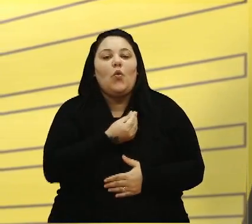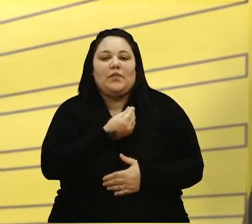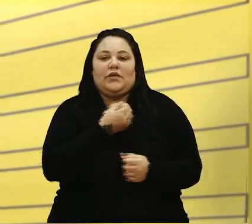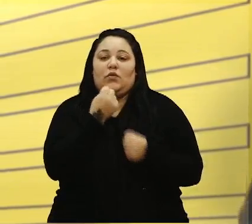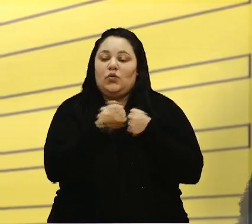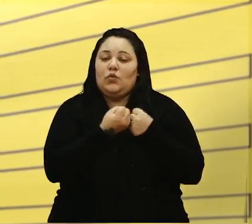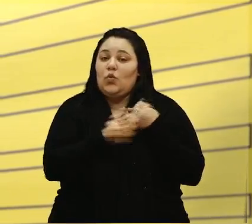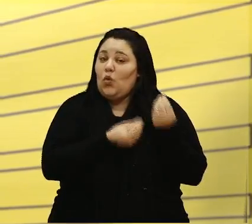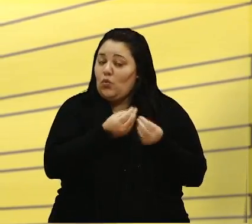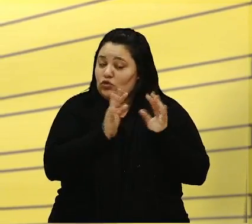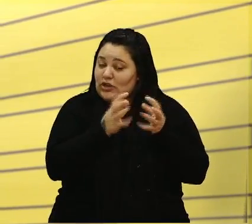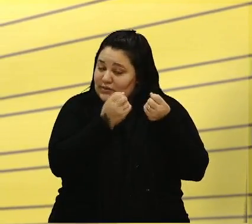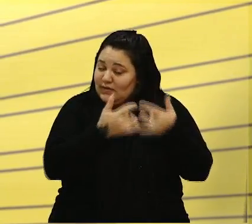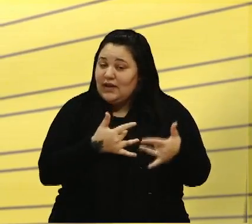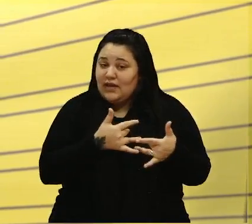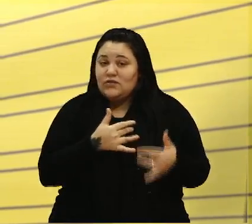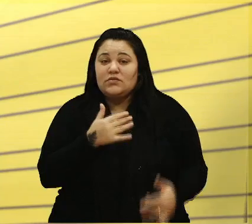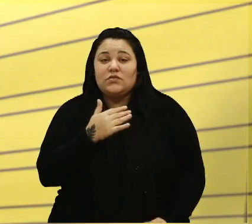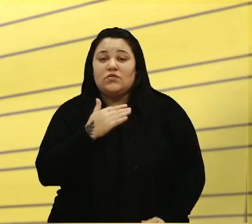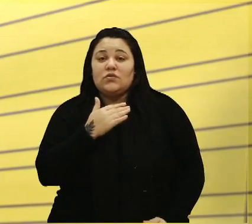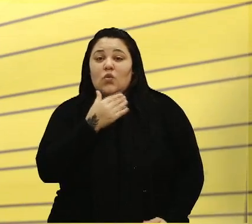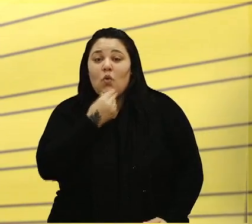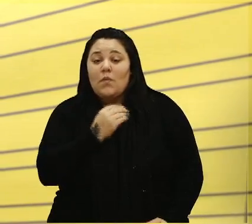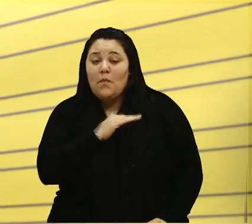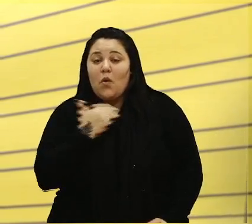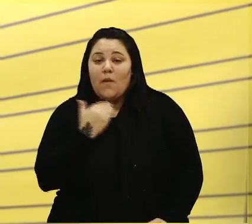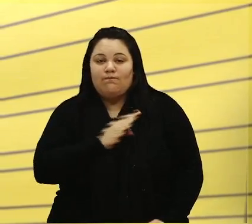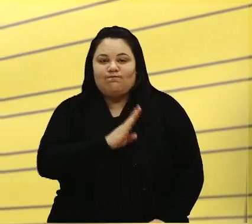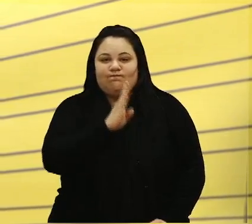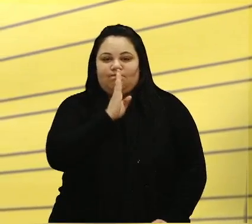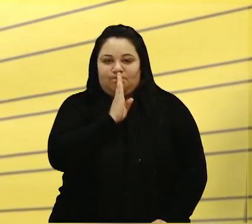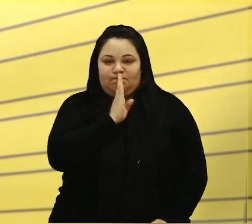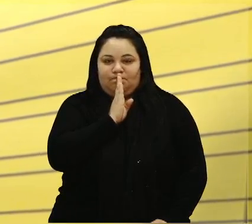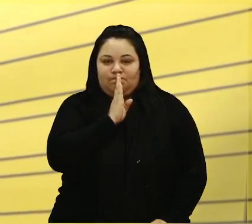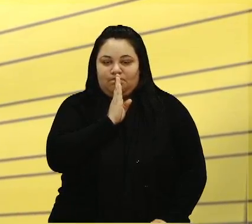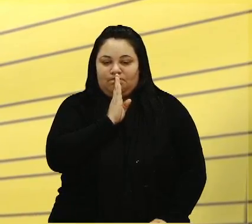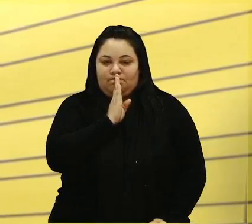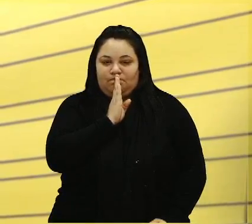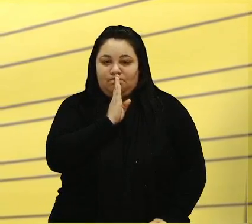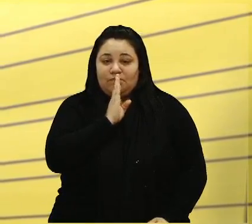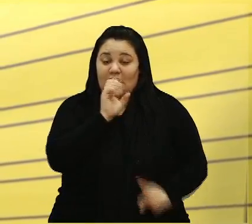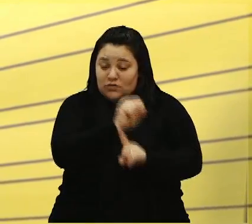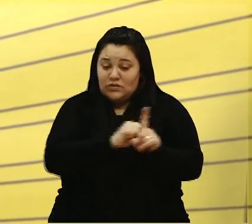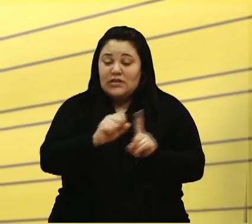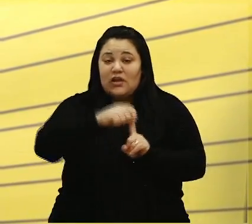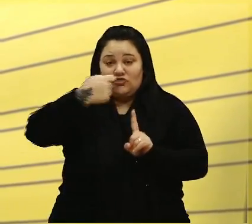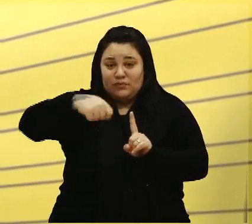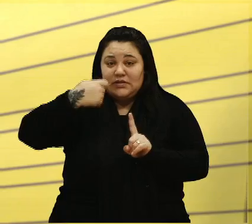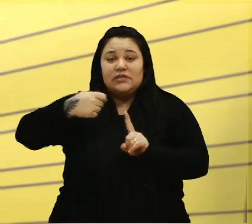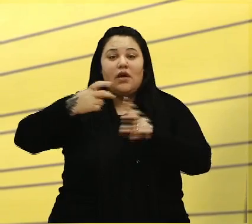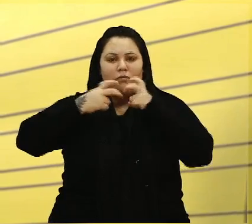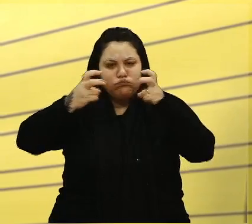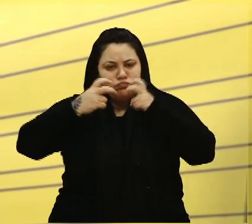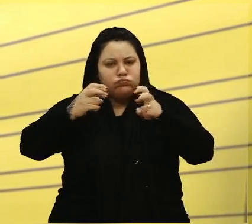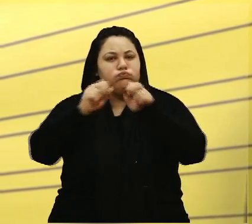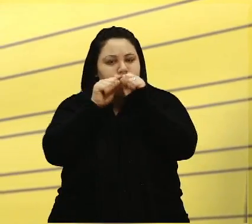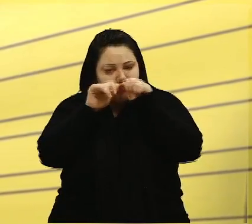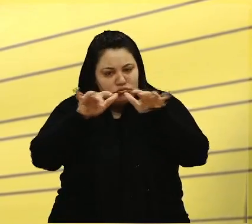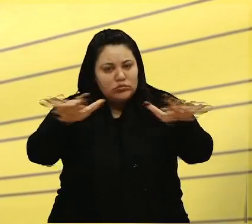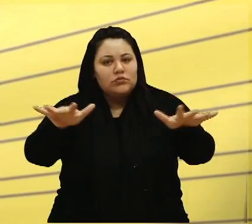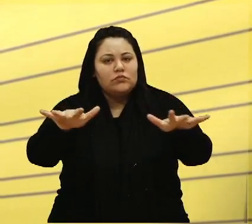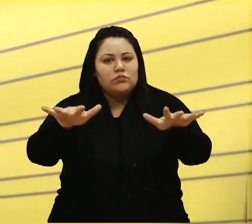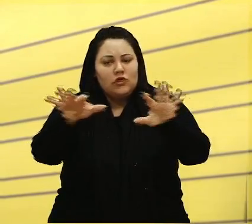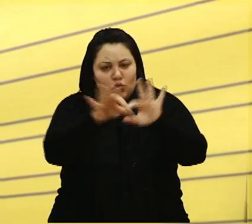estão morrendo em silêncio. E essa voz tem que repercutir. A sociedade tem que se unir e tem que trabalhar para que tudo isso acabe, para